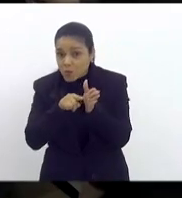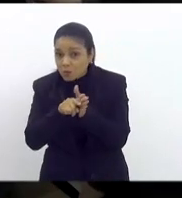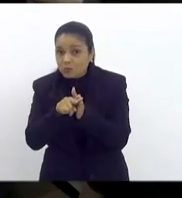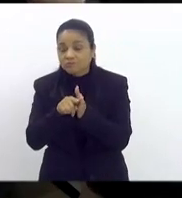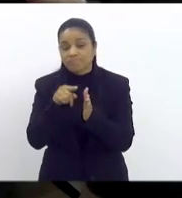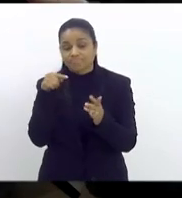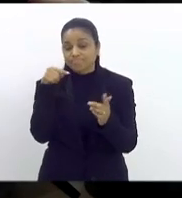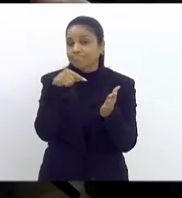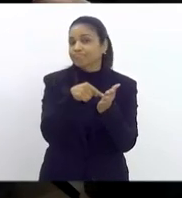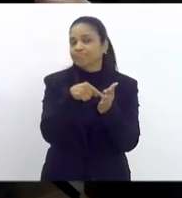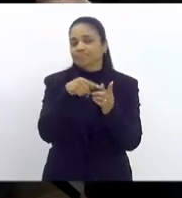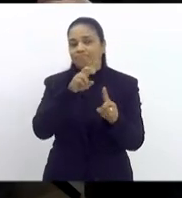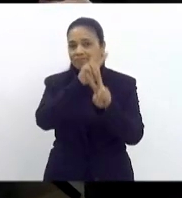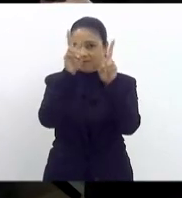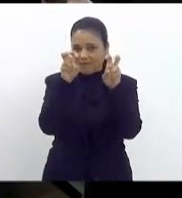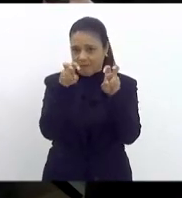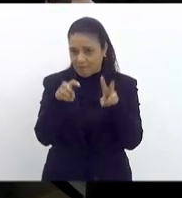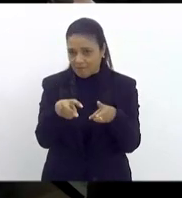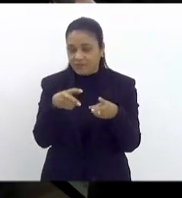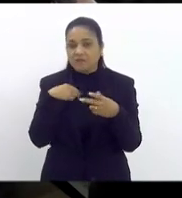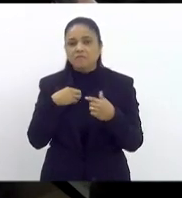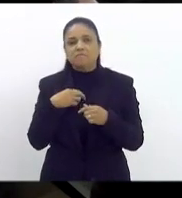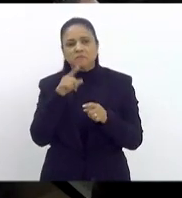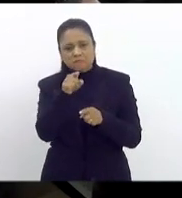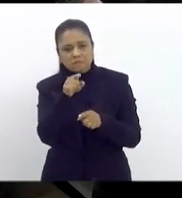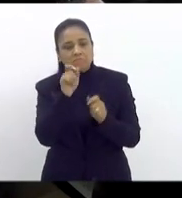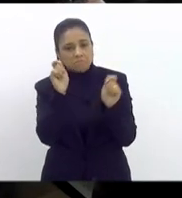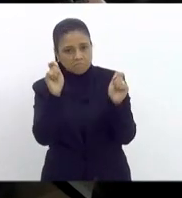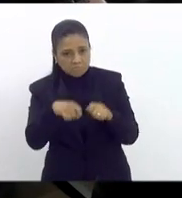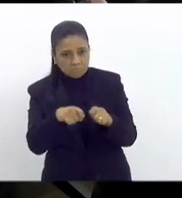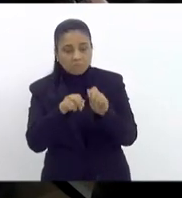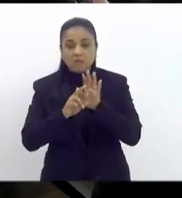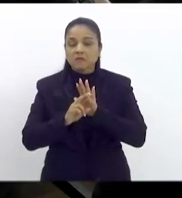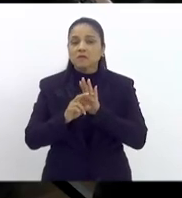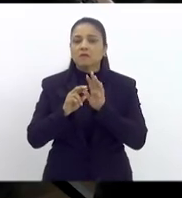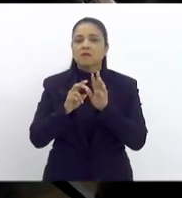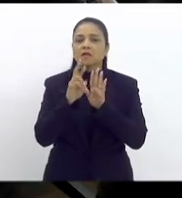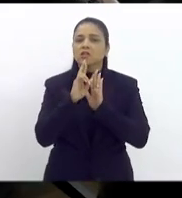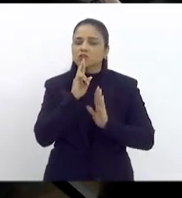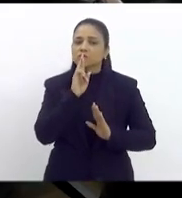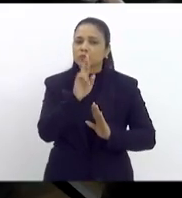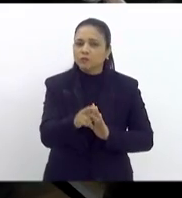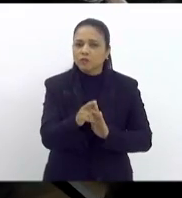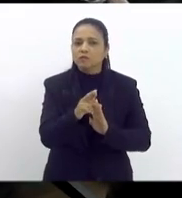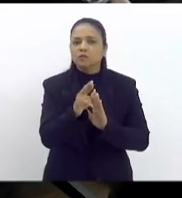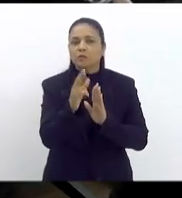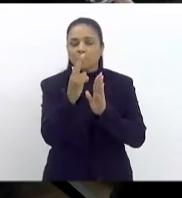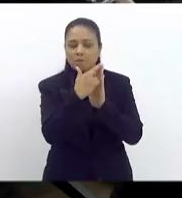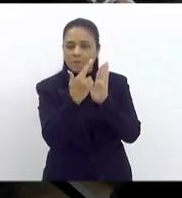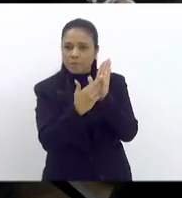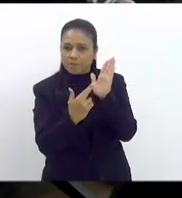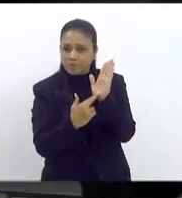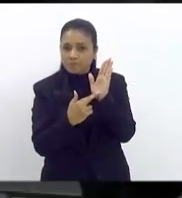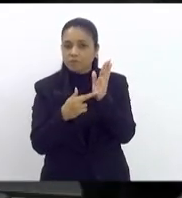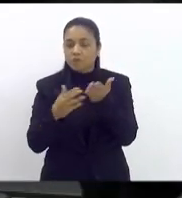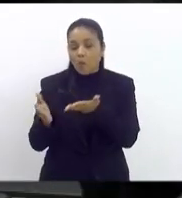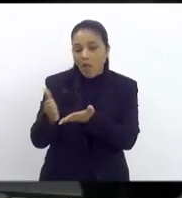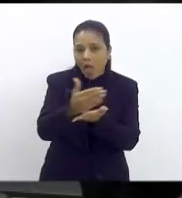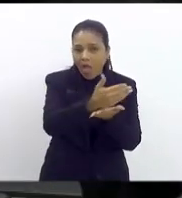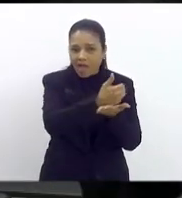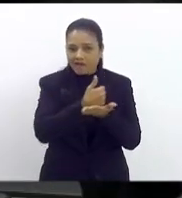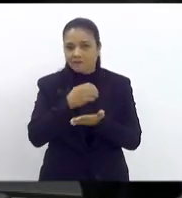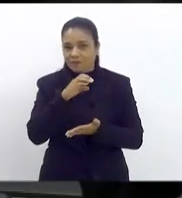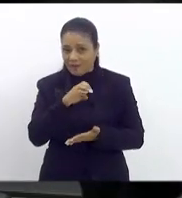tem condições de responder sobre o regulamento de quem te deu a procuração do ECAD sobre arrecadação? Eu gostaria